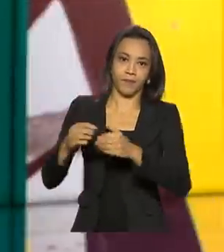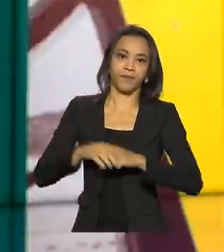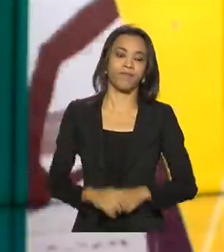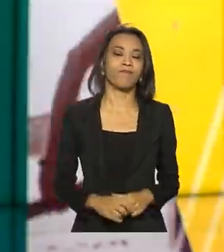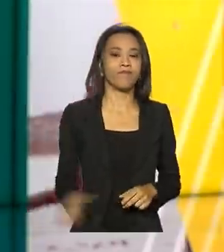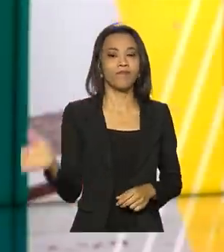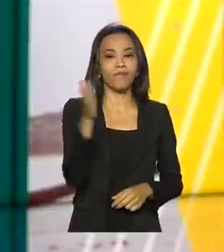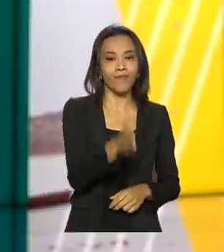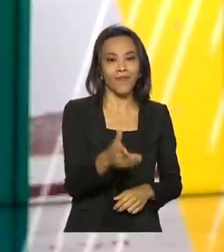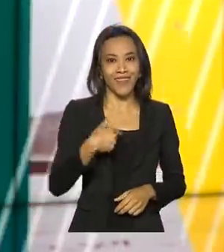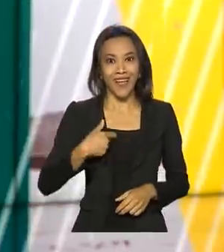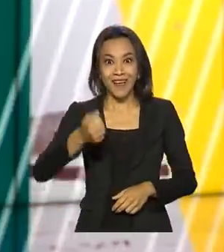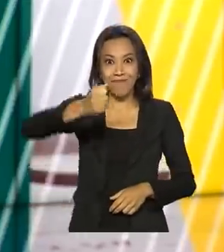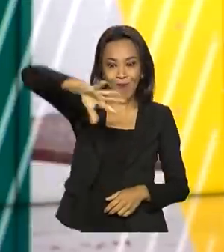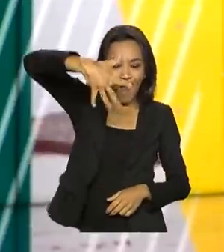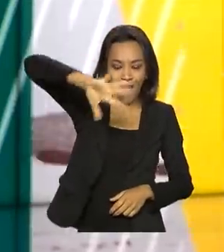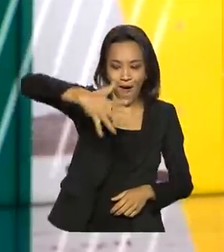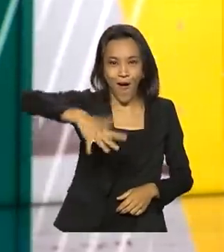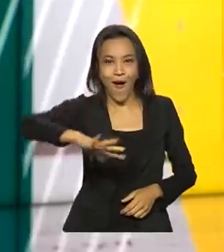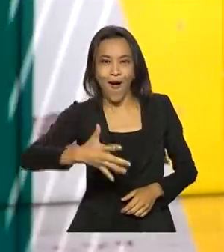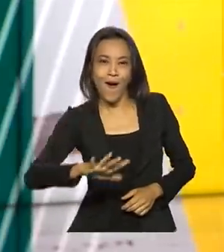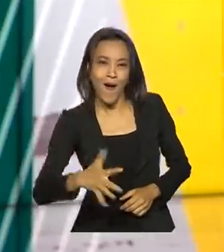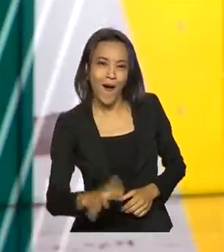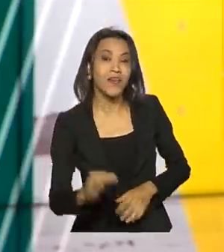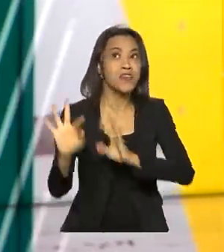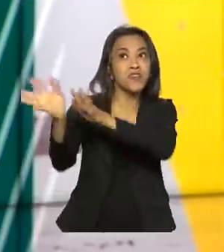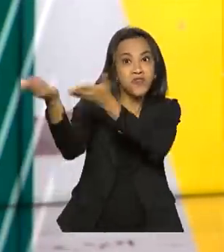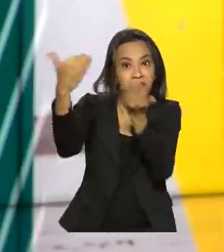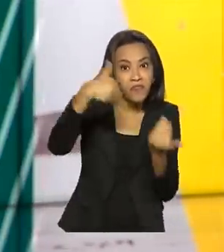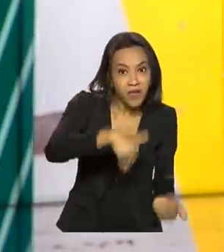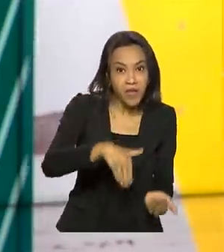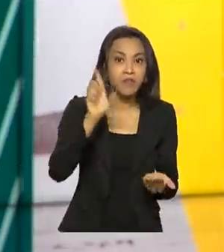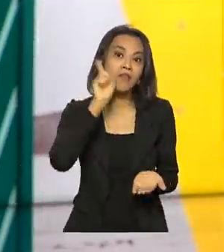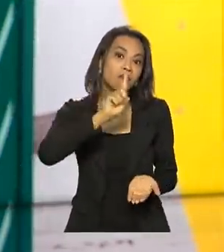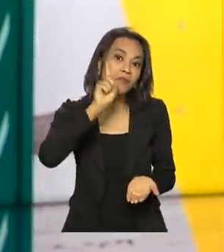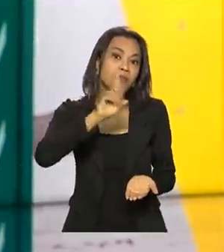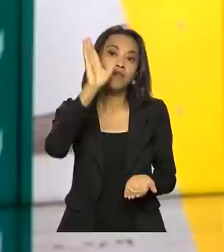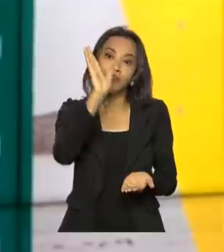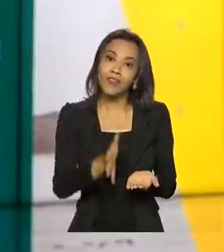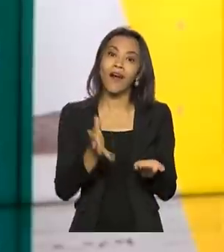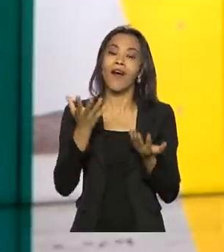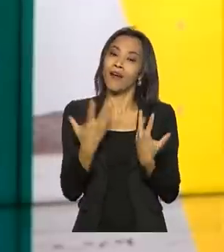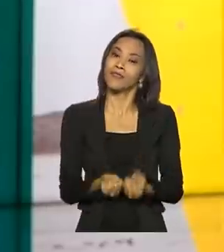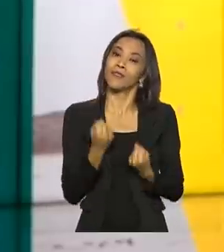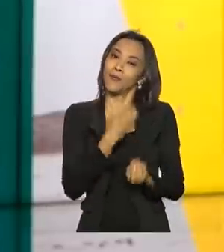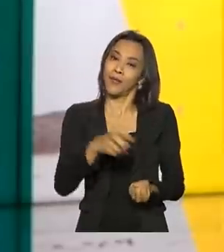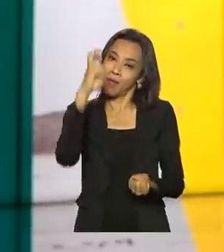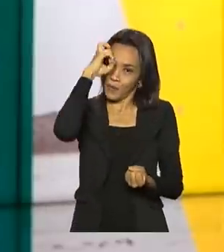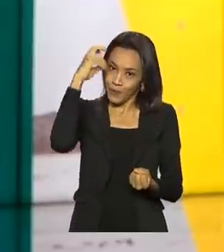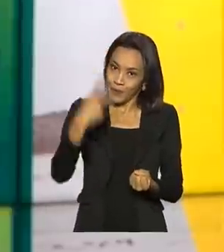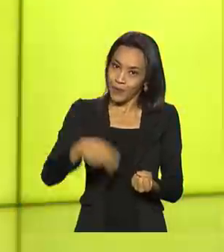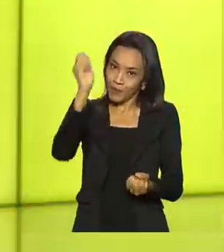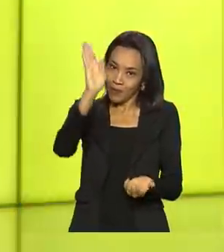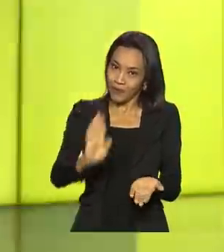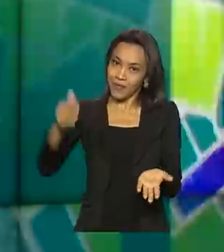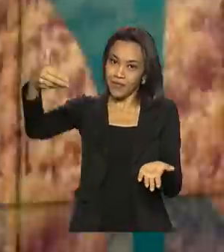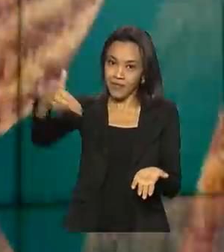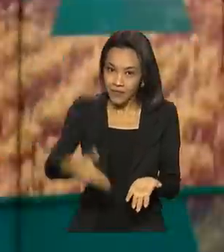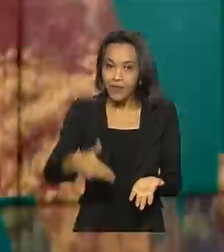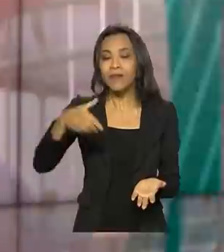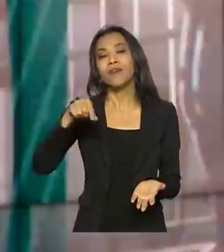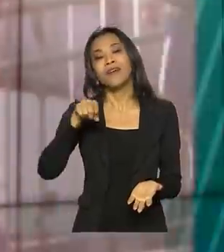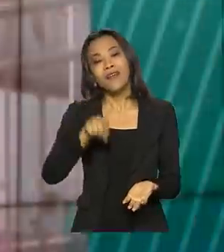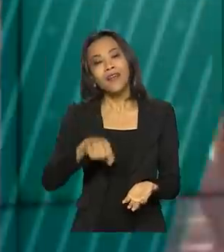está chegando a black friday a liquidação importada dos Estados Unidos já foi incorporada ao calendário do Comércio brasileiro